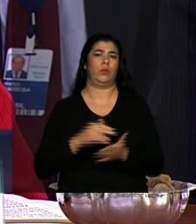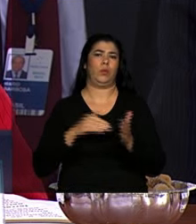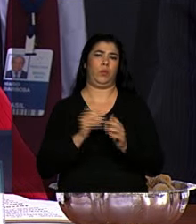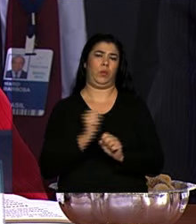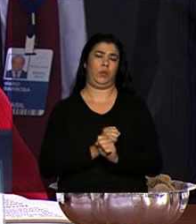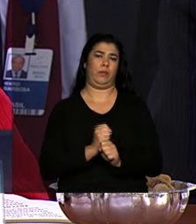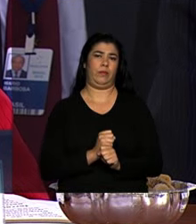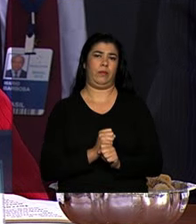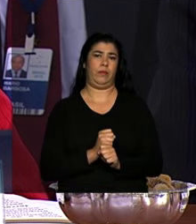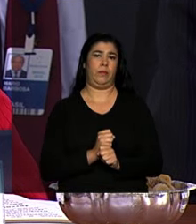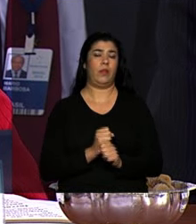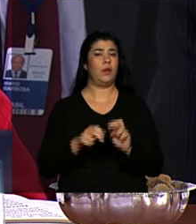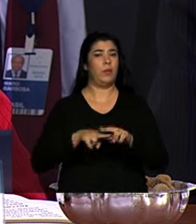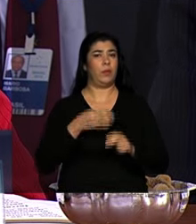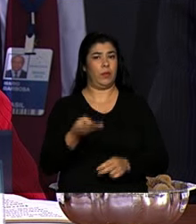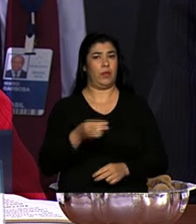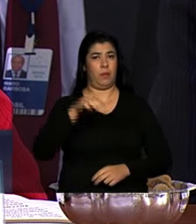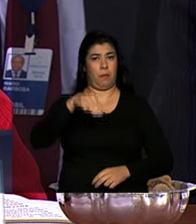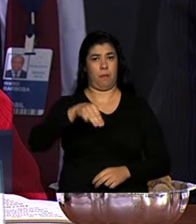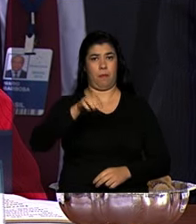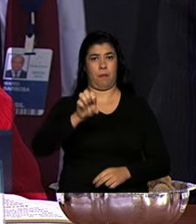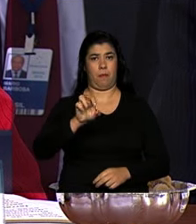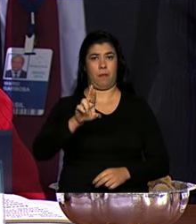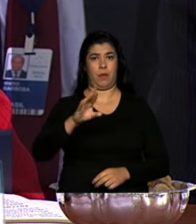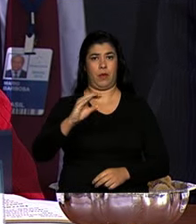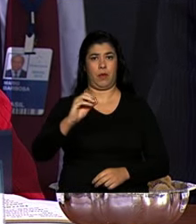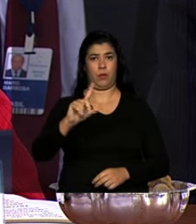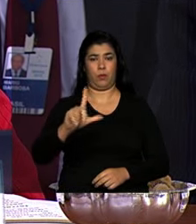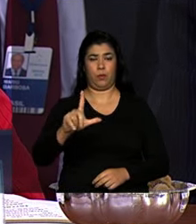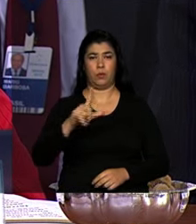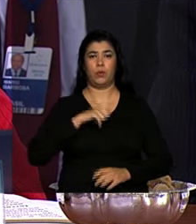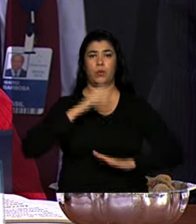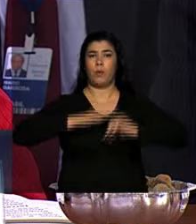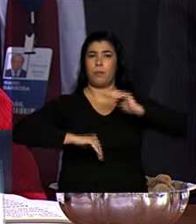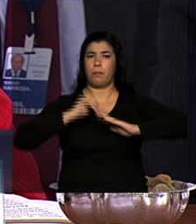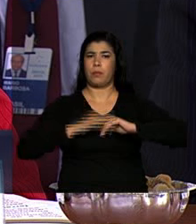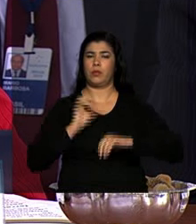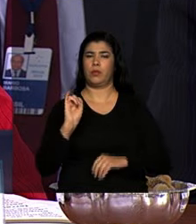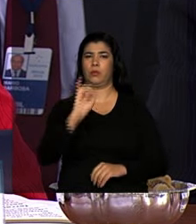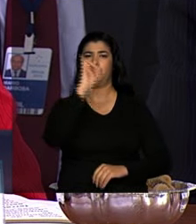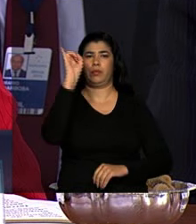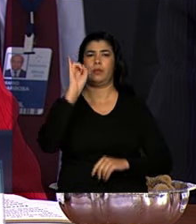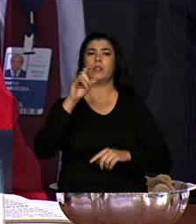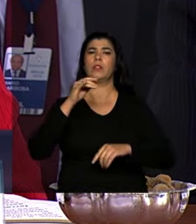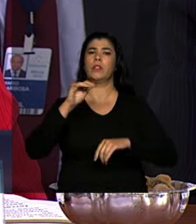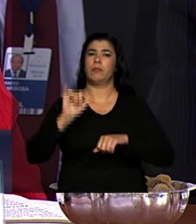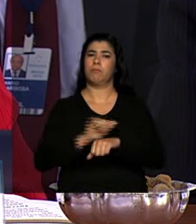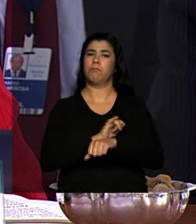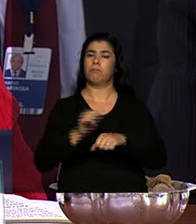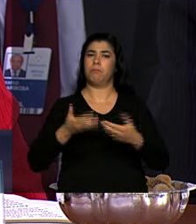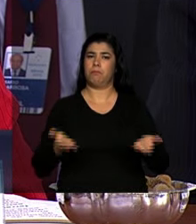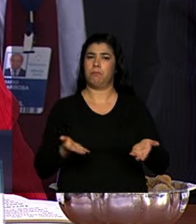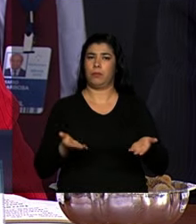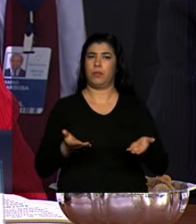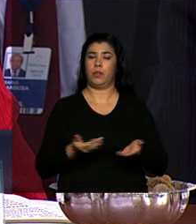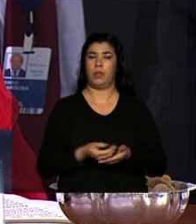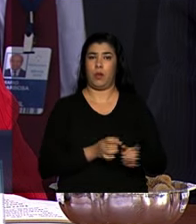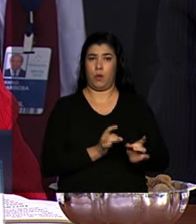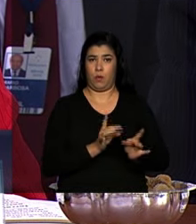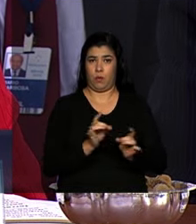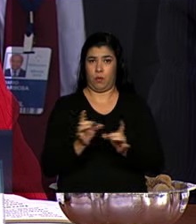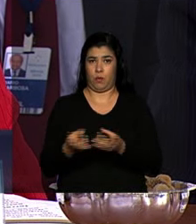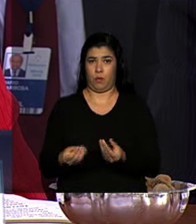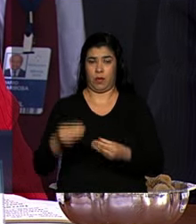O Mercosul é uma das ferramentas importantes nessa estratégia. O comércio